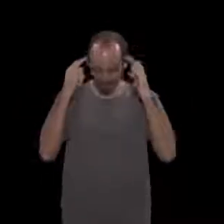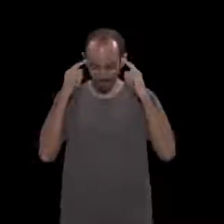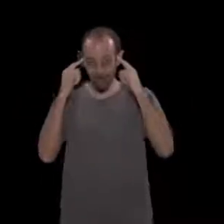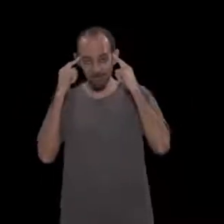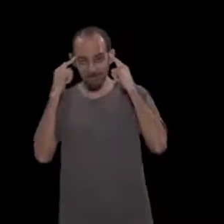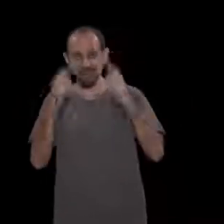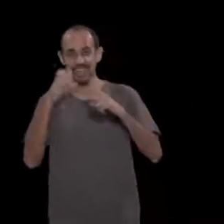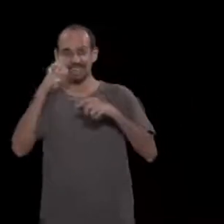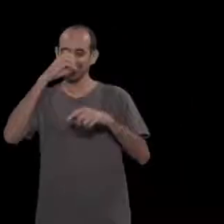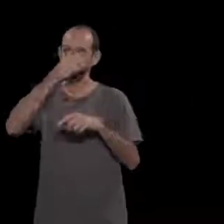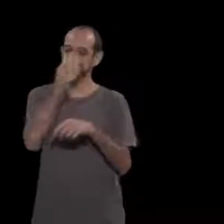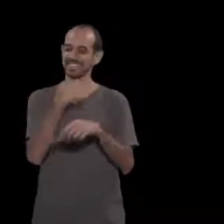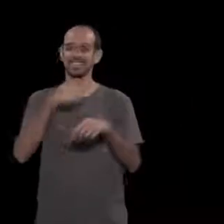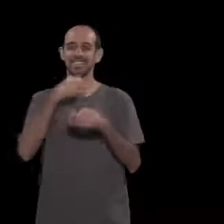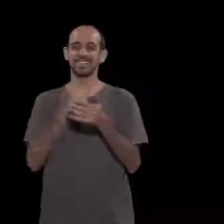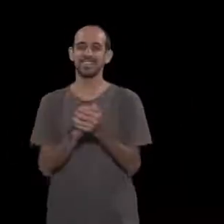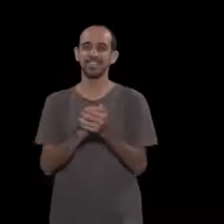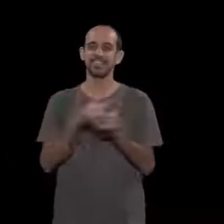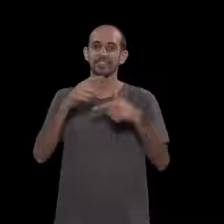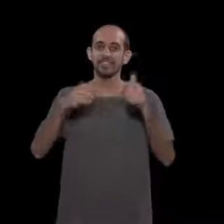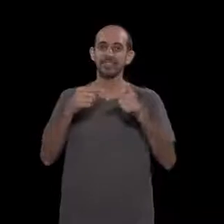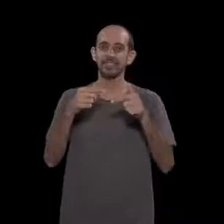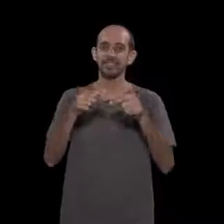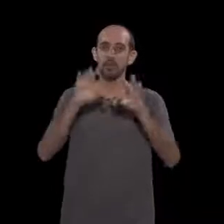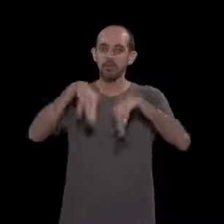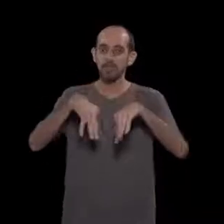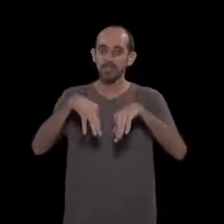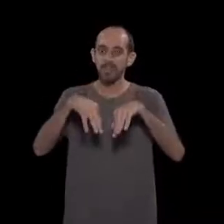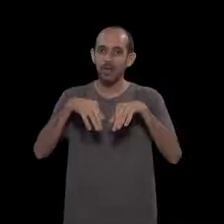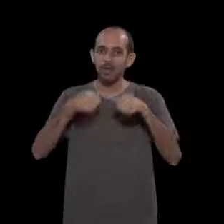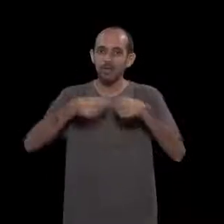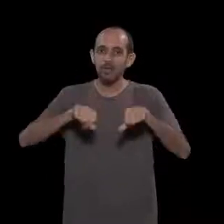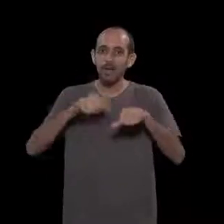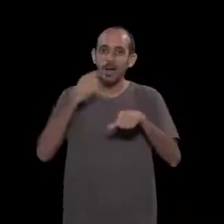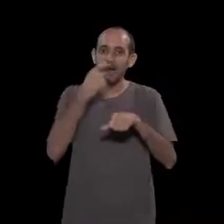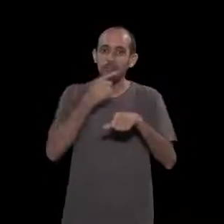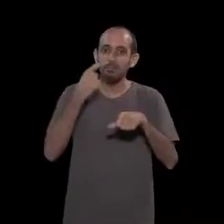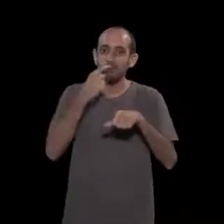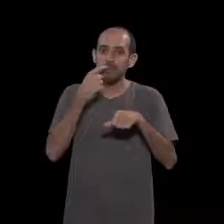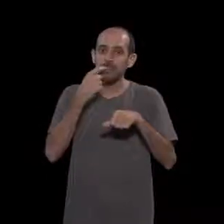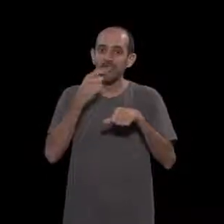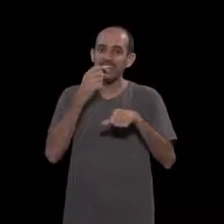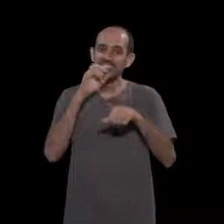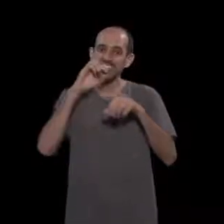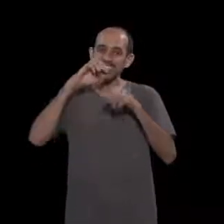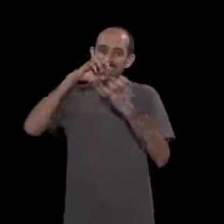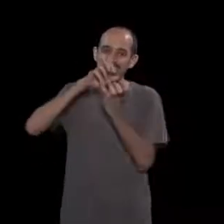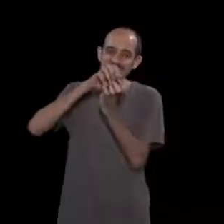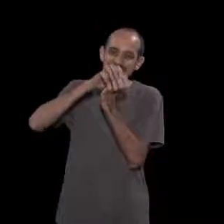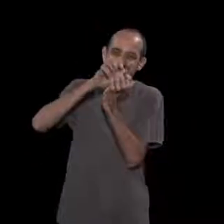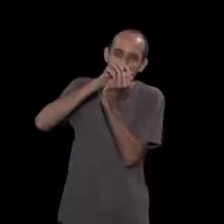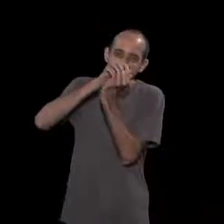cabeça. No final sobrou uma boca cheia de dentes que começou a se autodevorar.